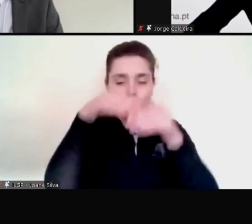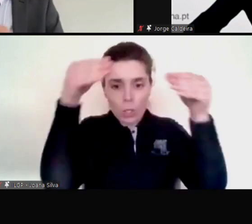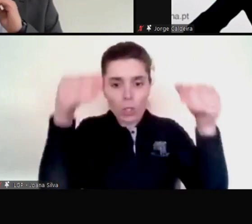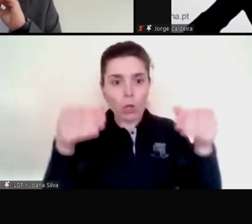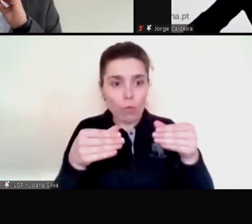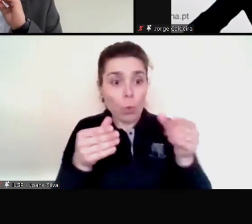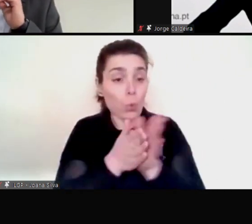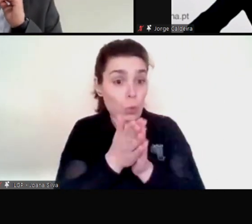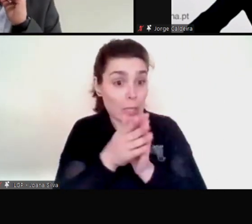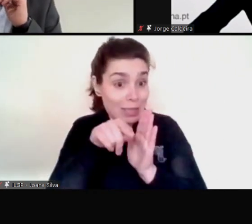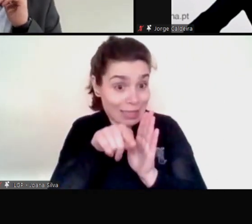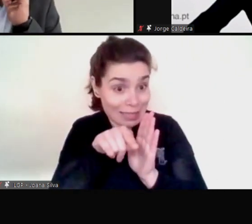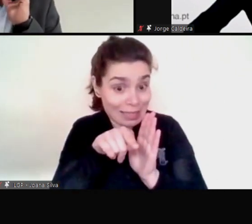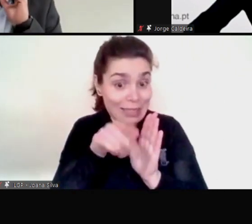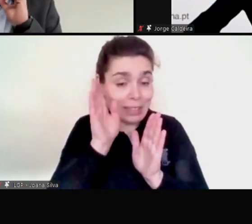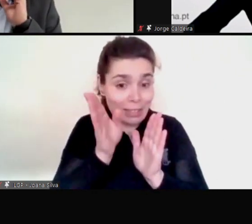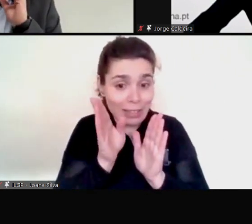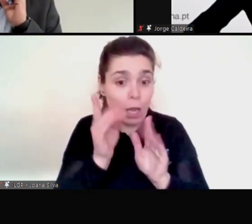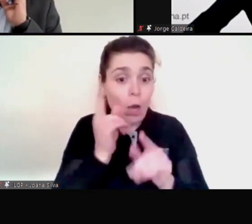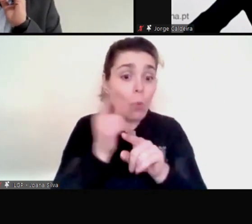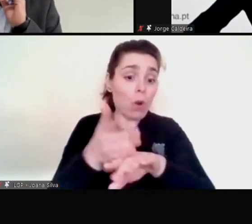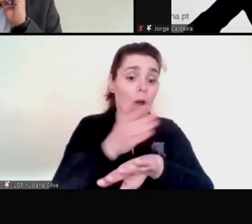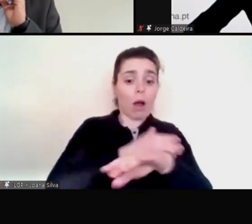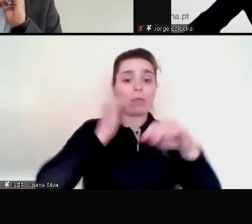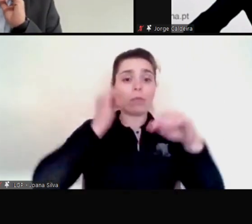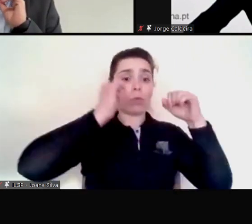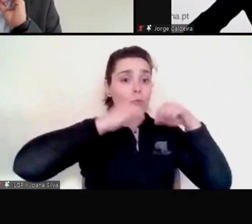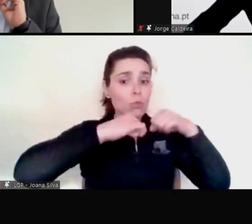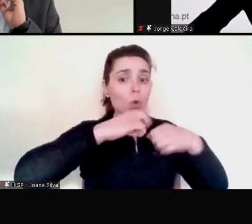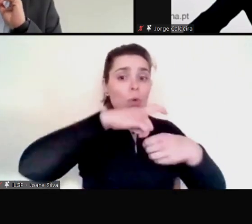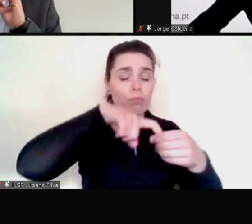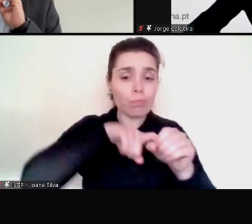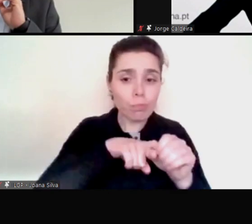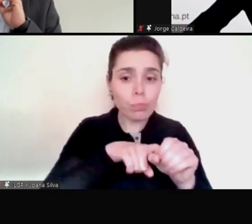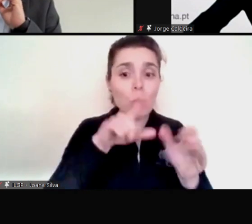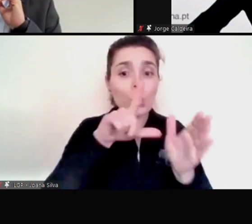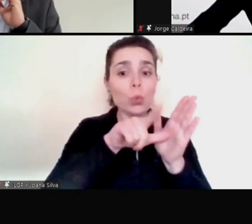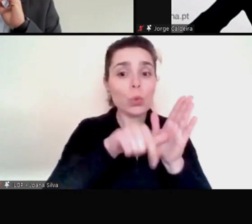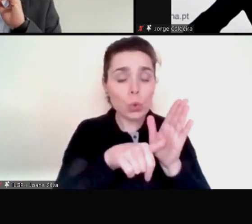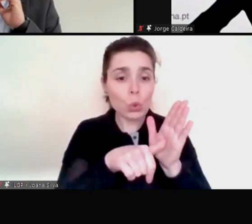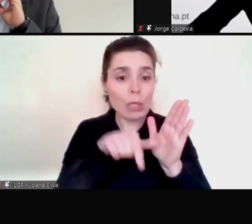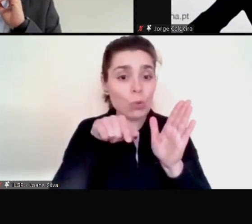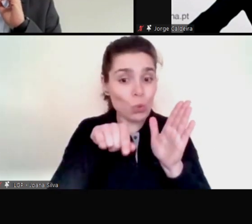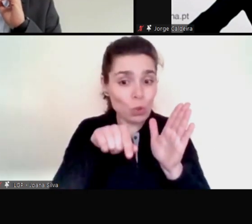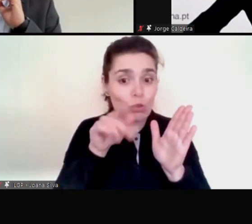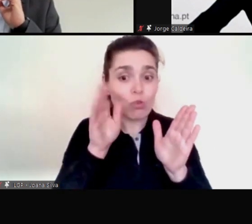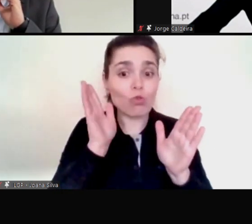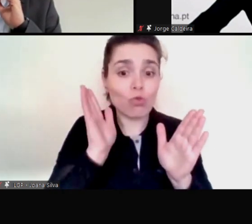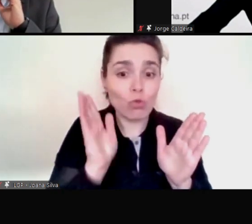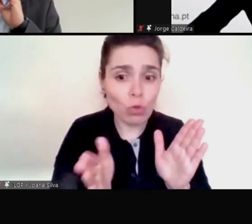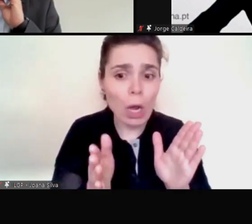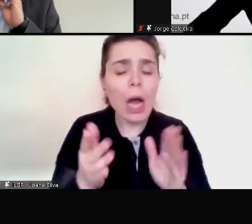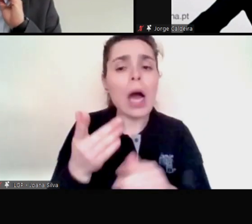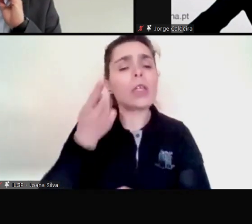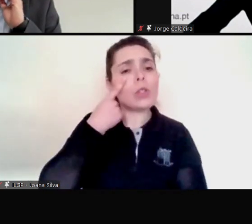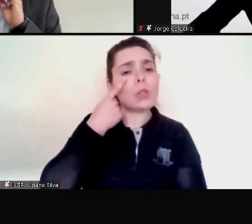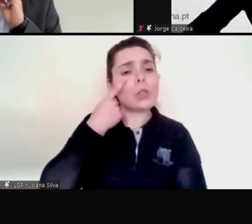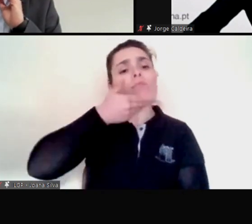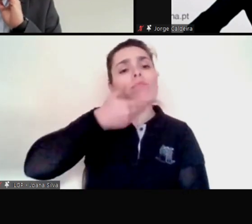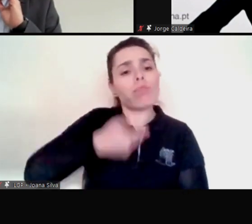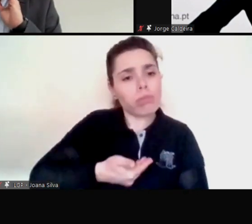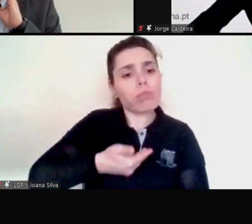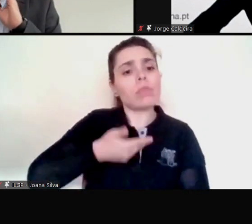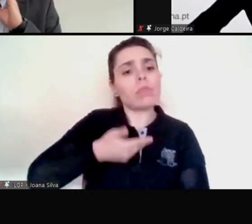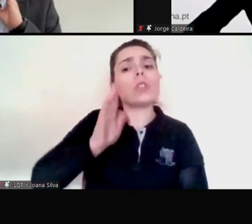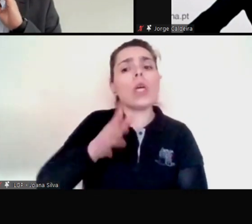o INA foi uma das entidades parceiras co-criadoras do projeto de lançamento da Now. Já tínhamos experiência de cursos, já tínhamos